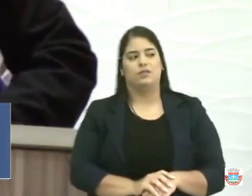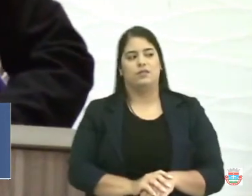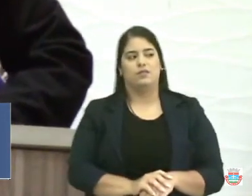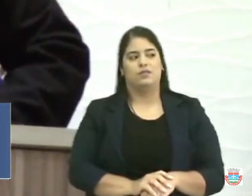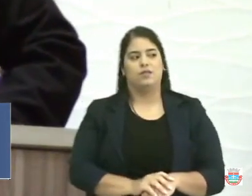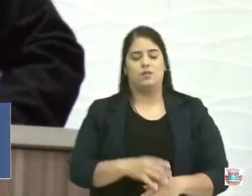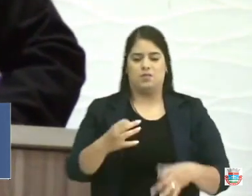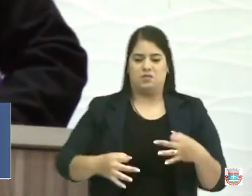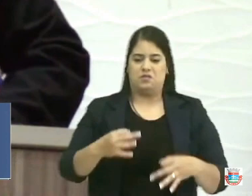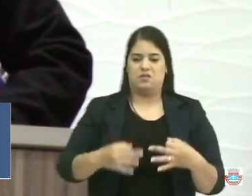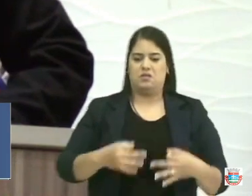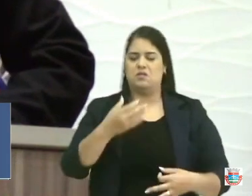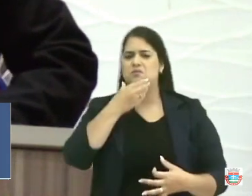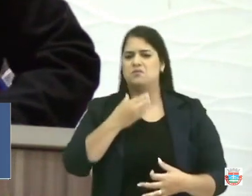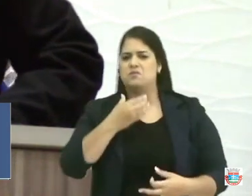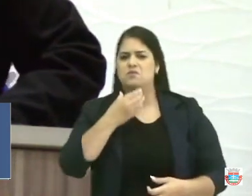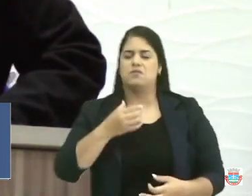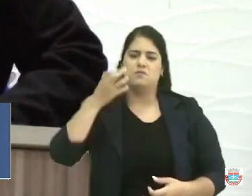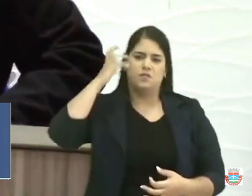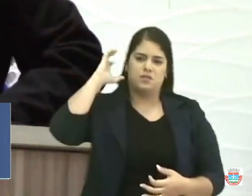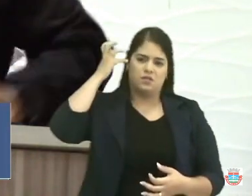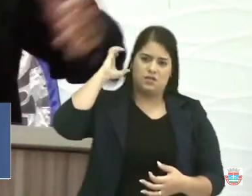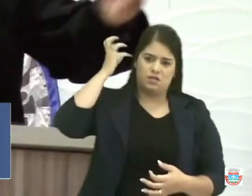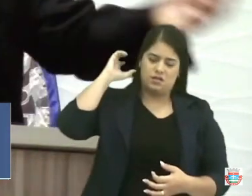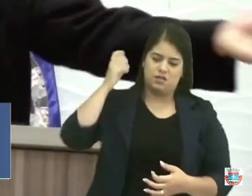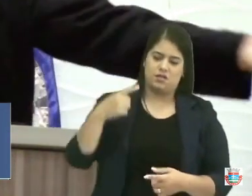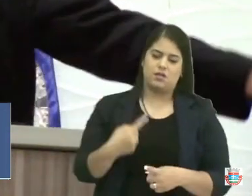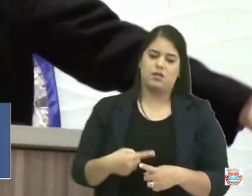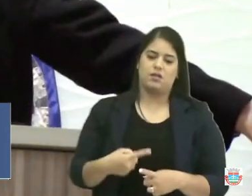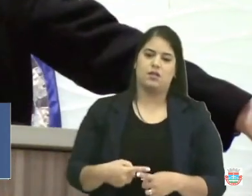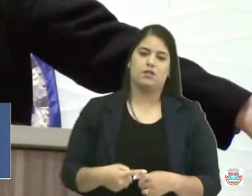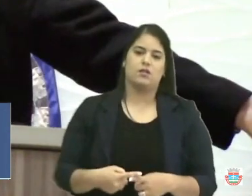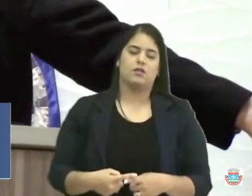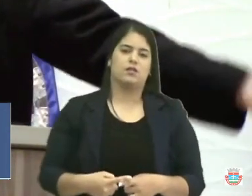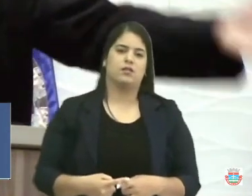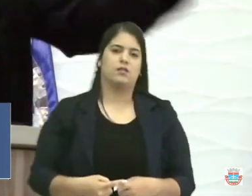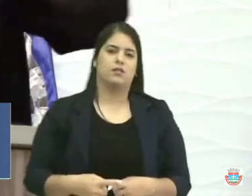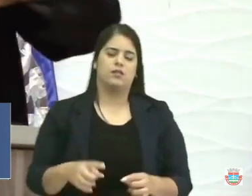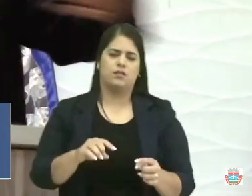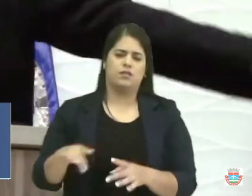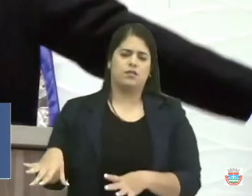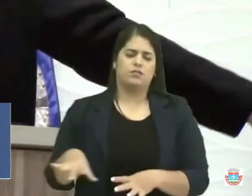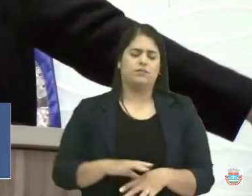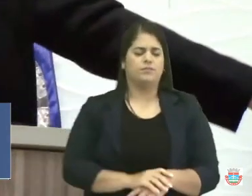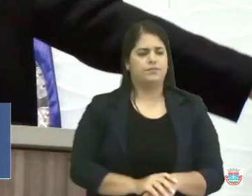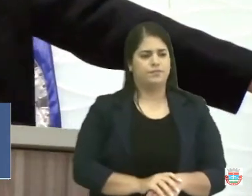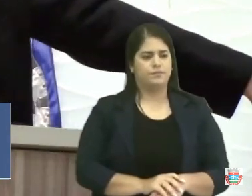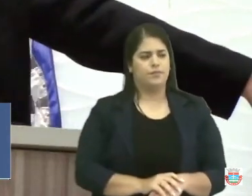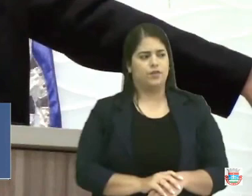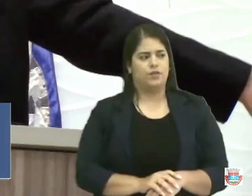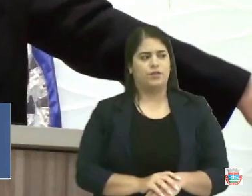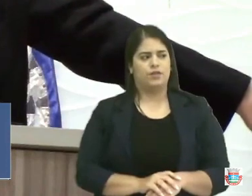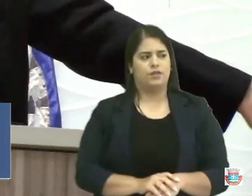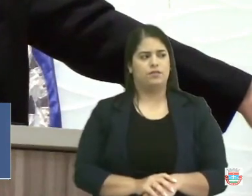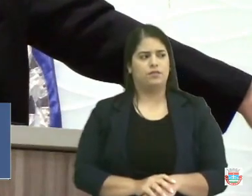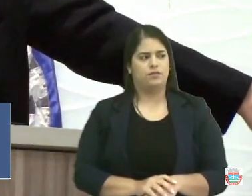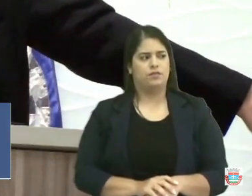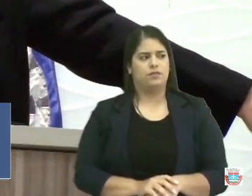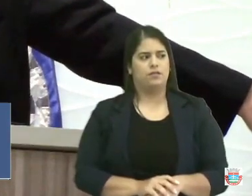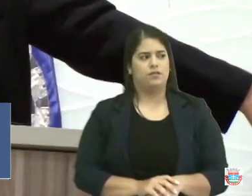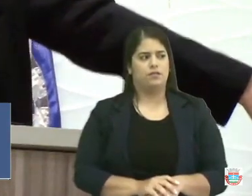da rádio, eu digo, eu não vou processar você não, porque o cabo é ateu. O cabo não sabe nem quem é Deus. Como é que eu vou processar um cabo que não sabe quem é Deus? Um jumento daquele, um